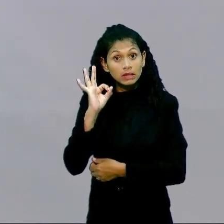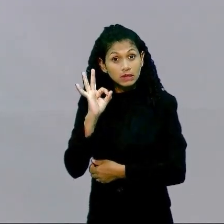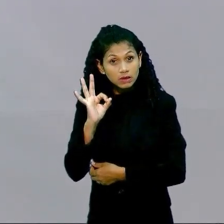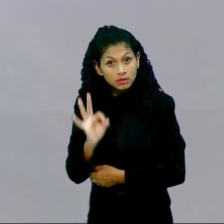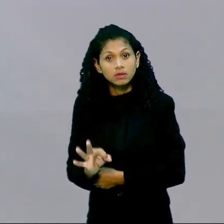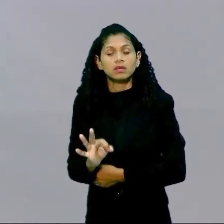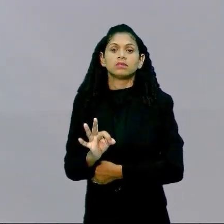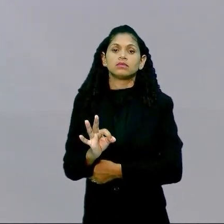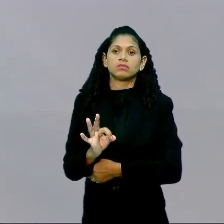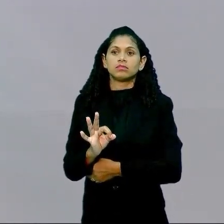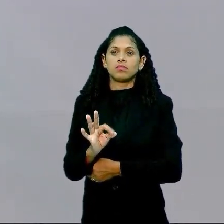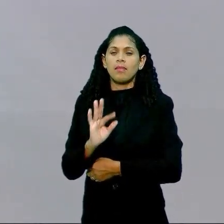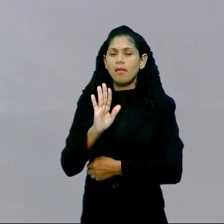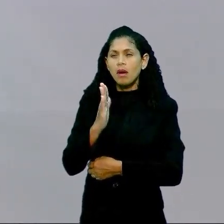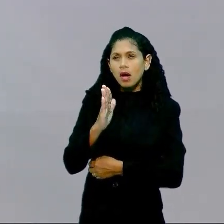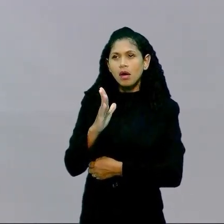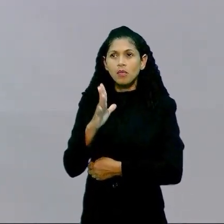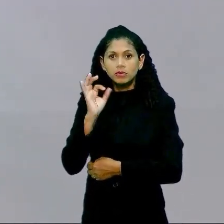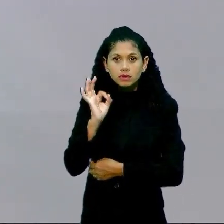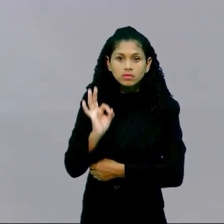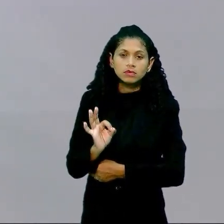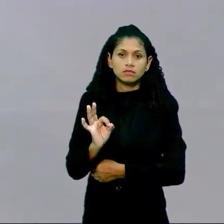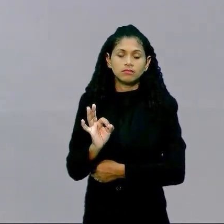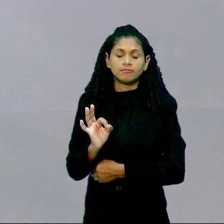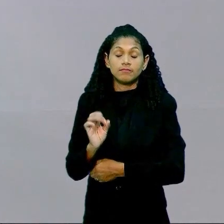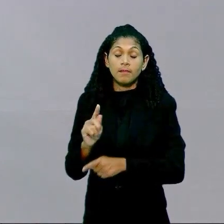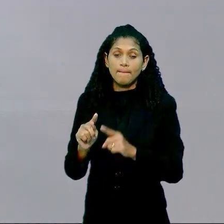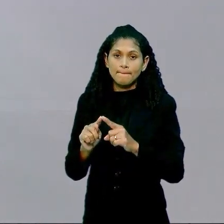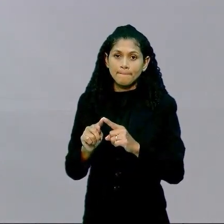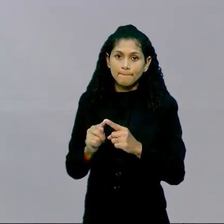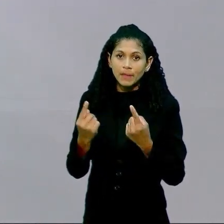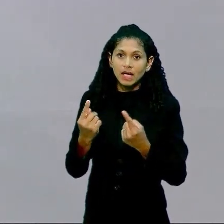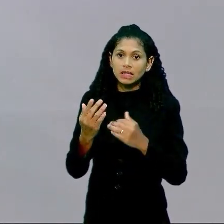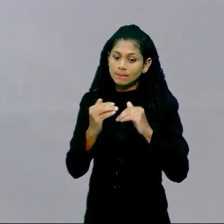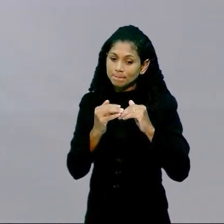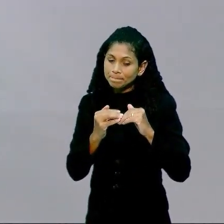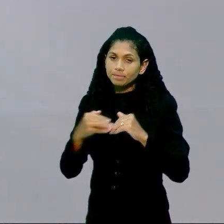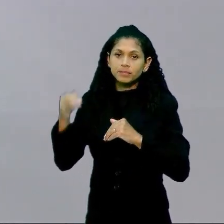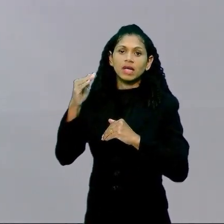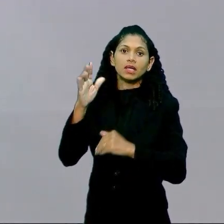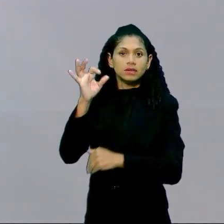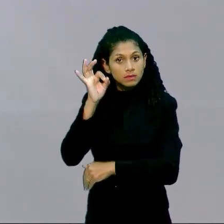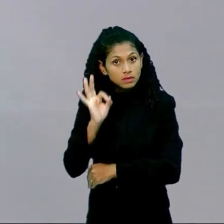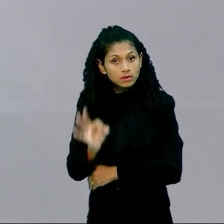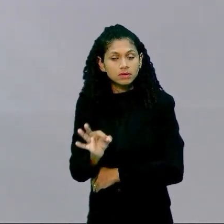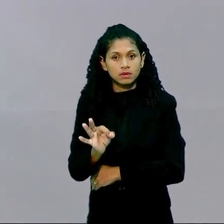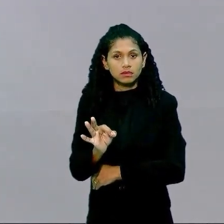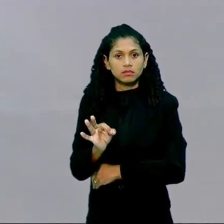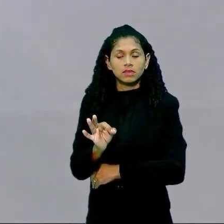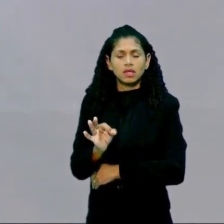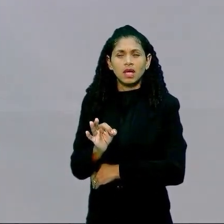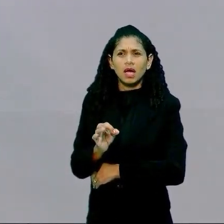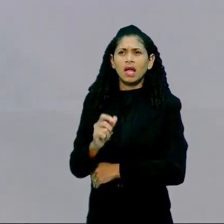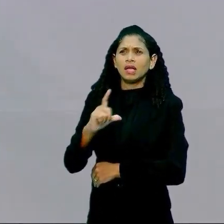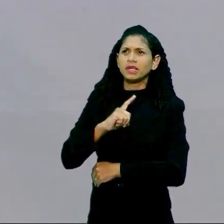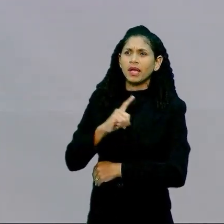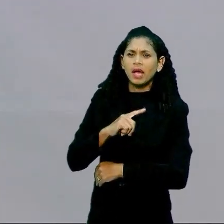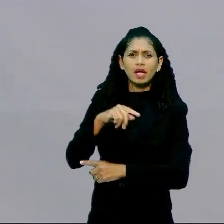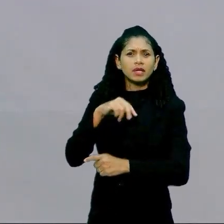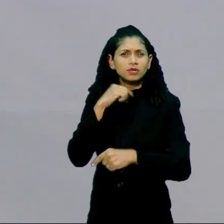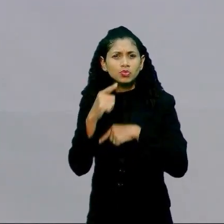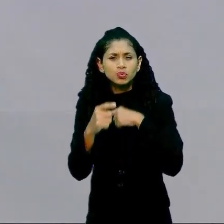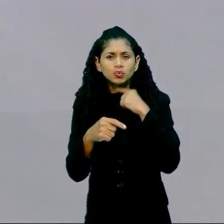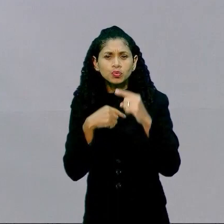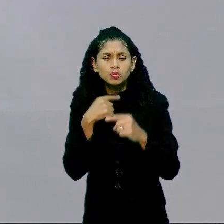as informações elas estão coerentes, porém a gente tem que buscar a informação mais certa. Caso haja dúvida, aí sim a gente volta no textinho que é para